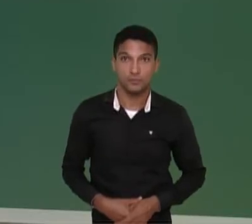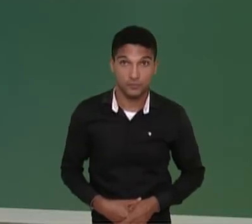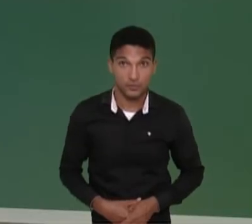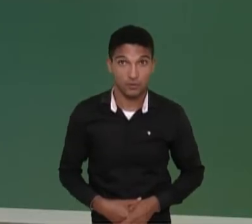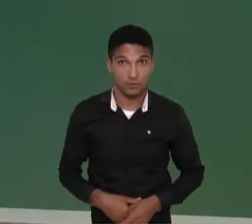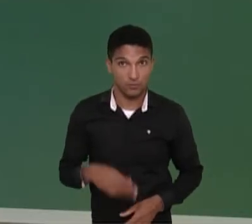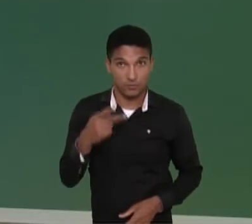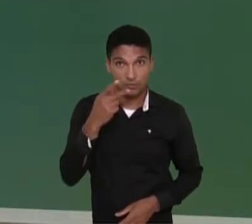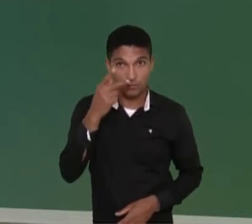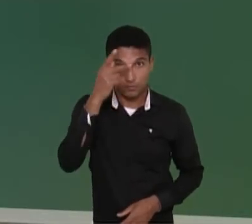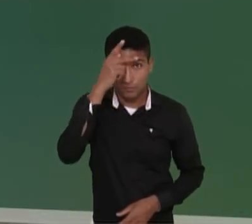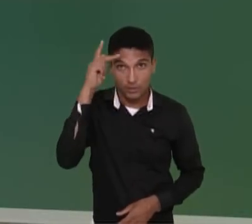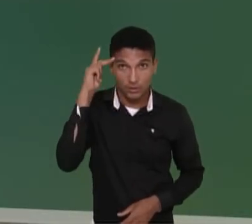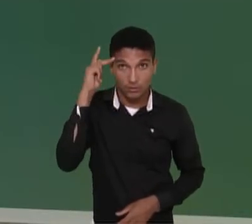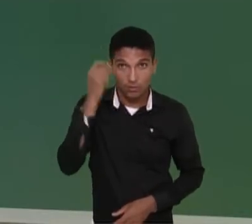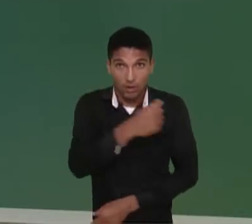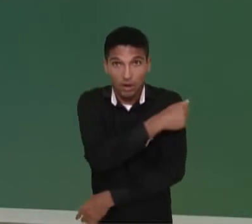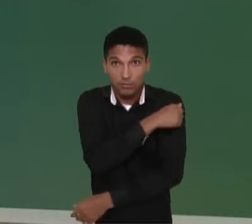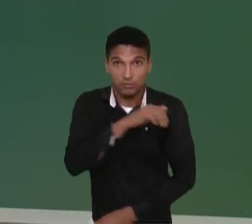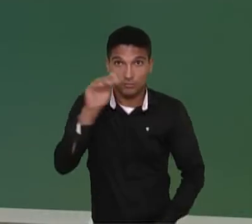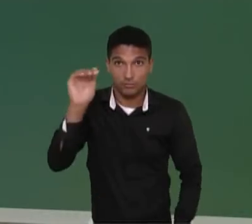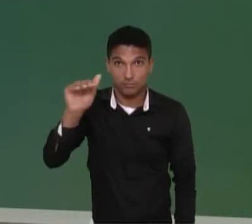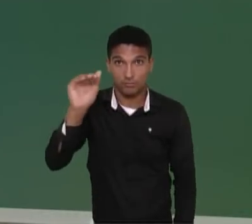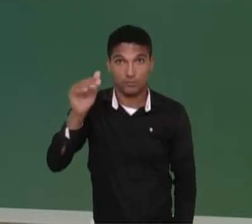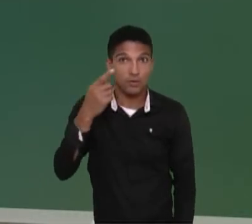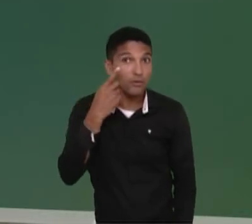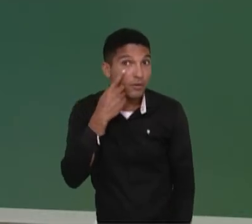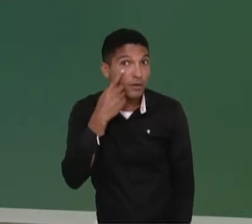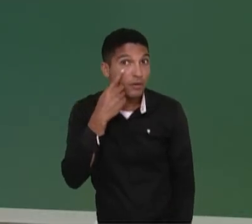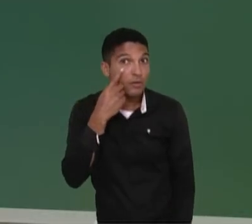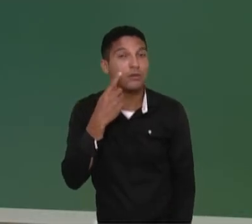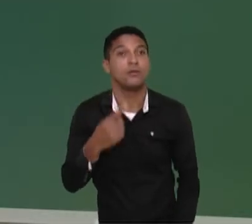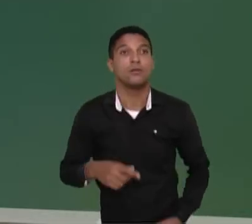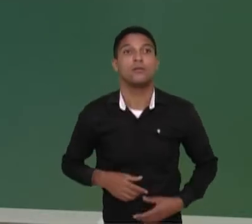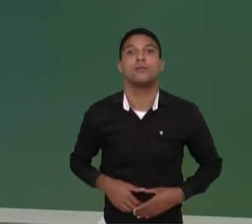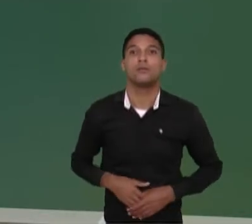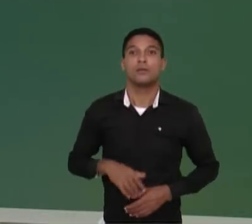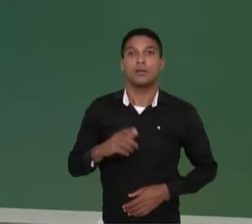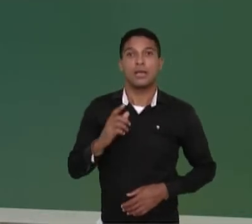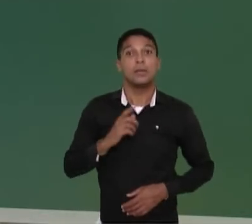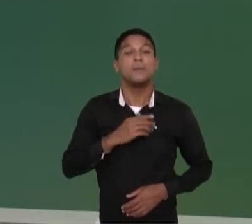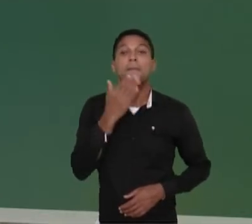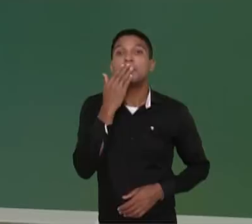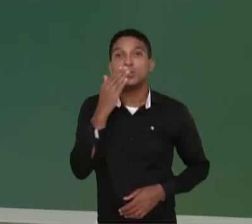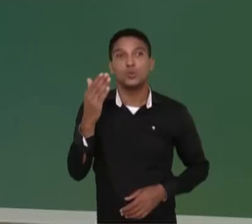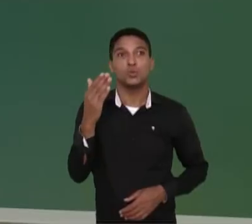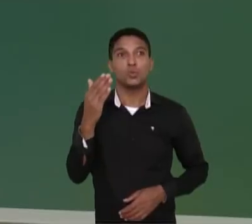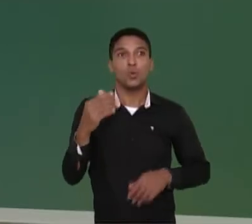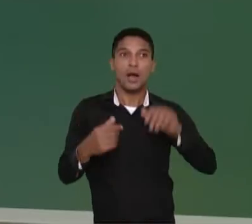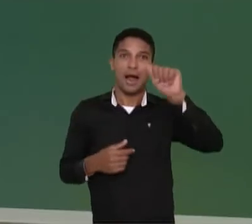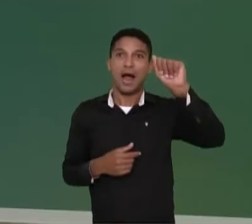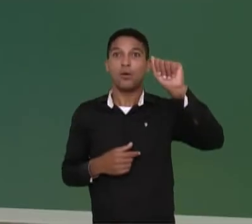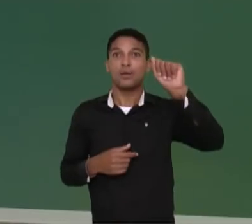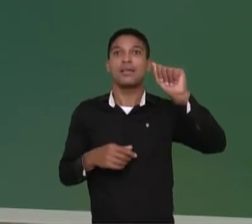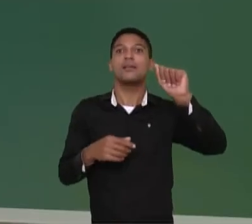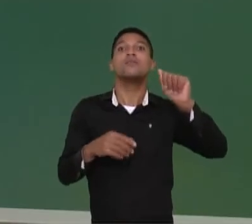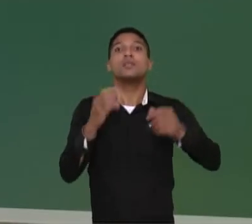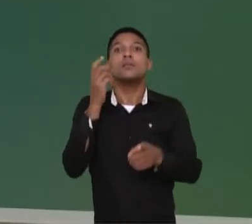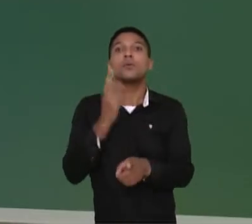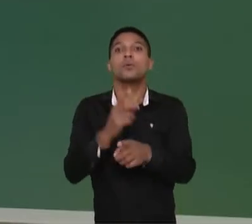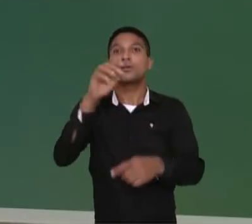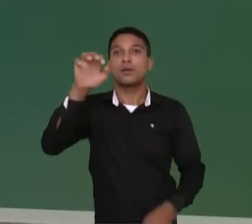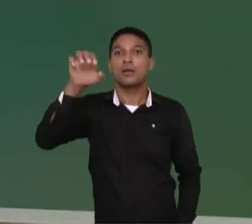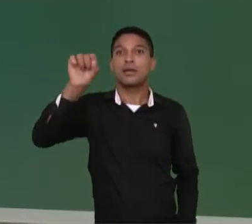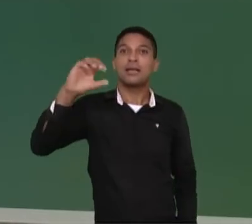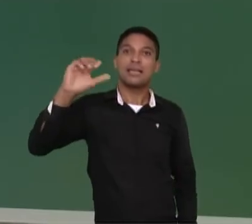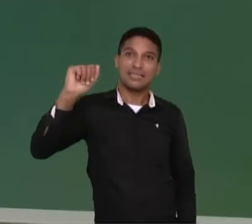Pessoal, então veja o seguinte aqui, ó, né? Tinha um exercício que nós pedíamos escala, né? Que era aquele que falava sobre as cidades do